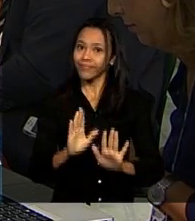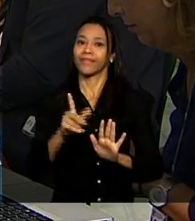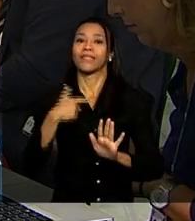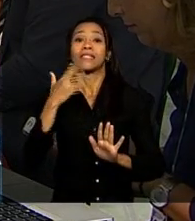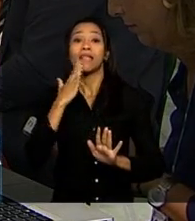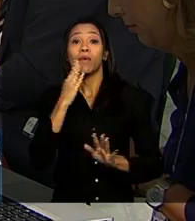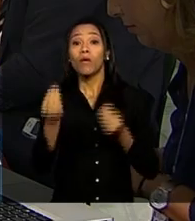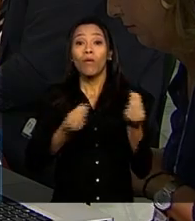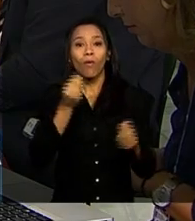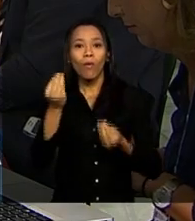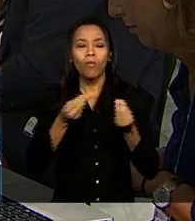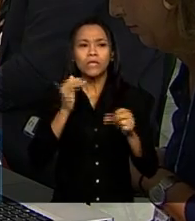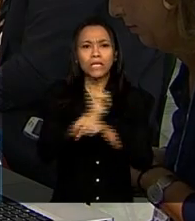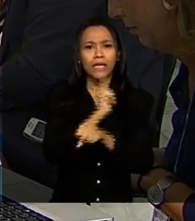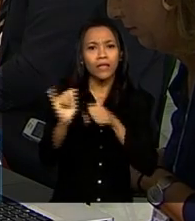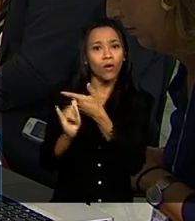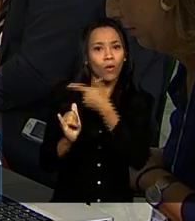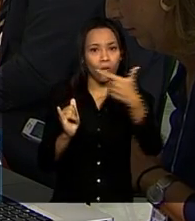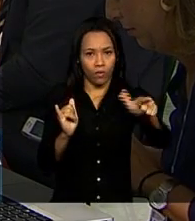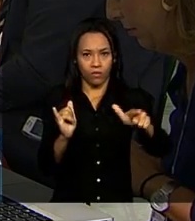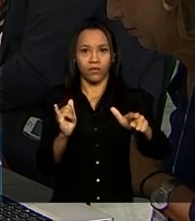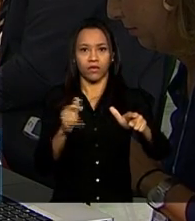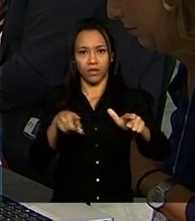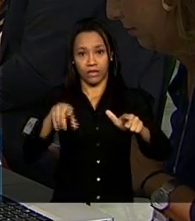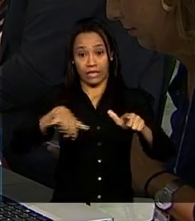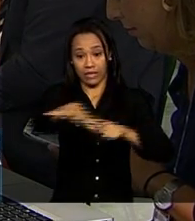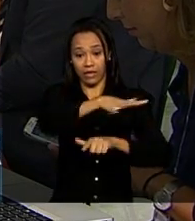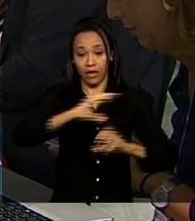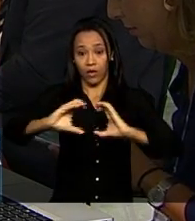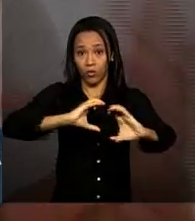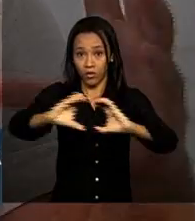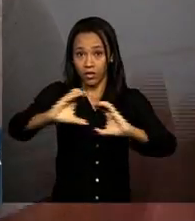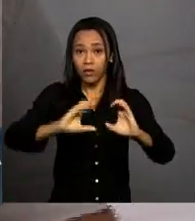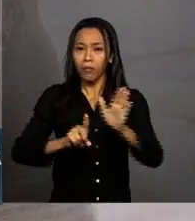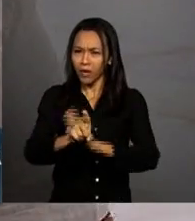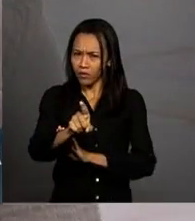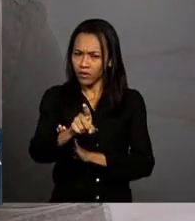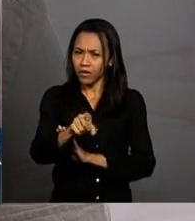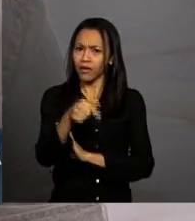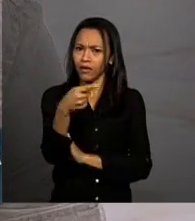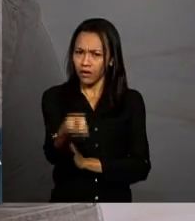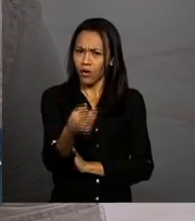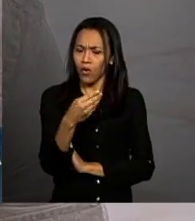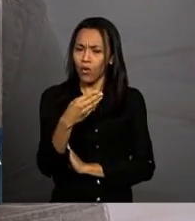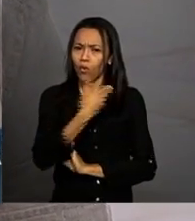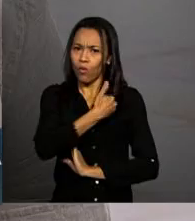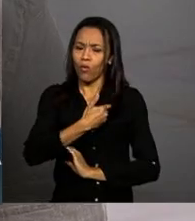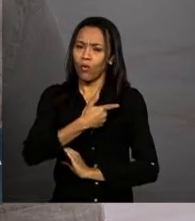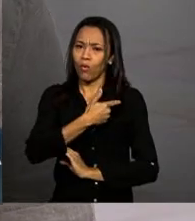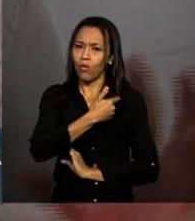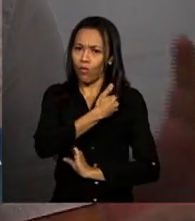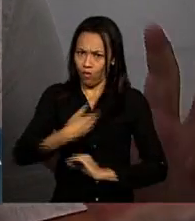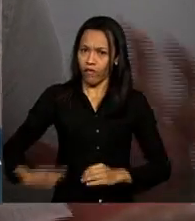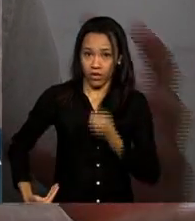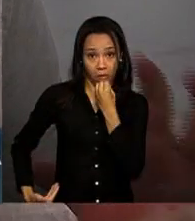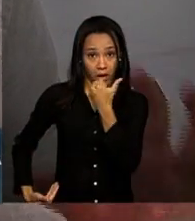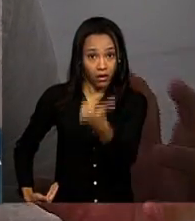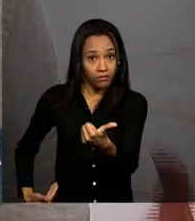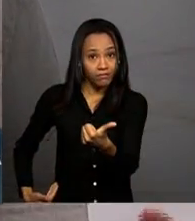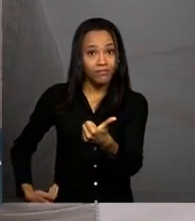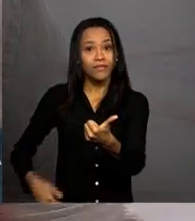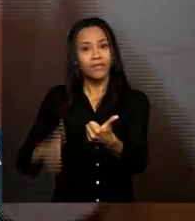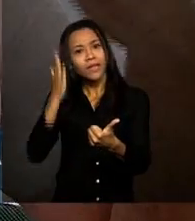comunicação queria saber a sua avaliação o governo tá bem nessa batalha da comunicação o governo tá